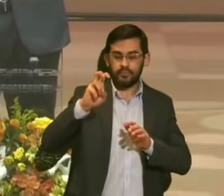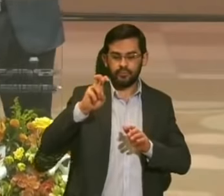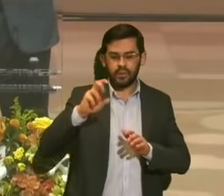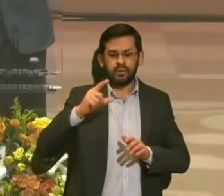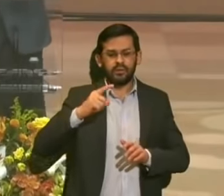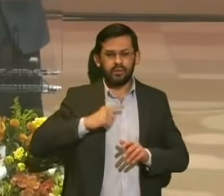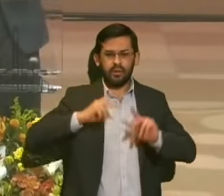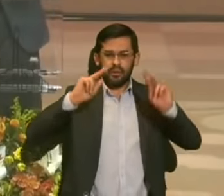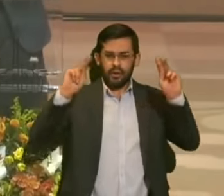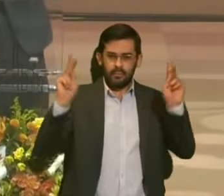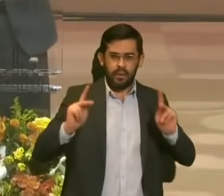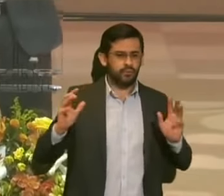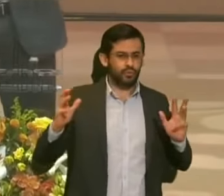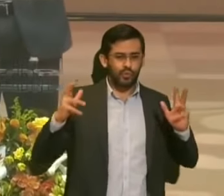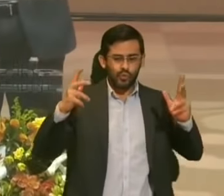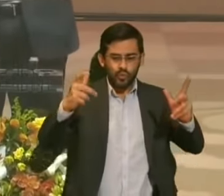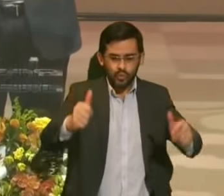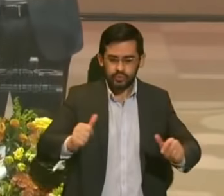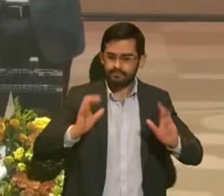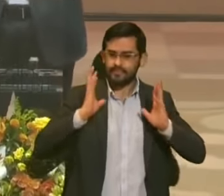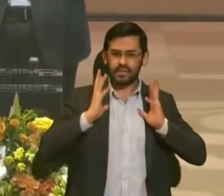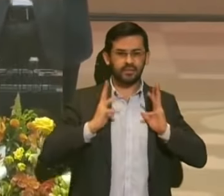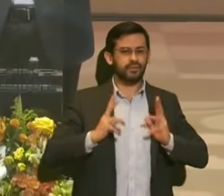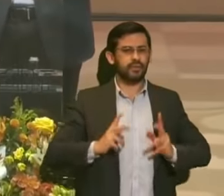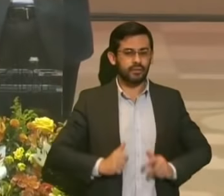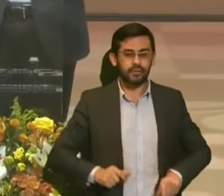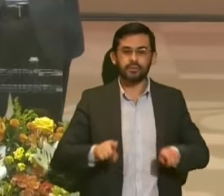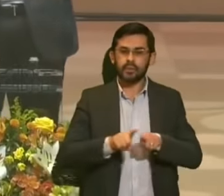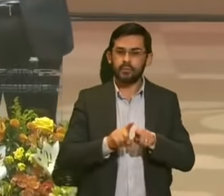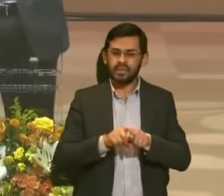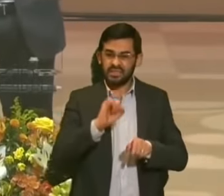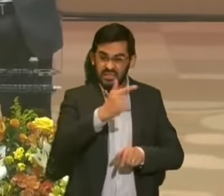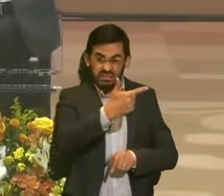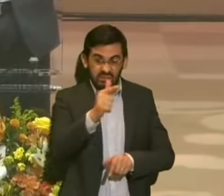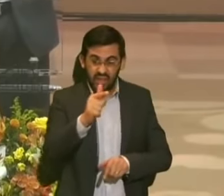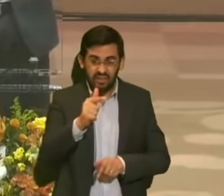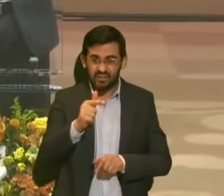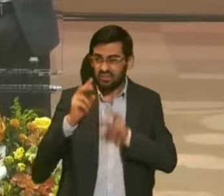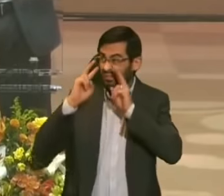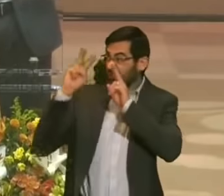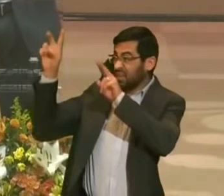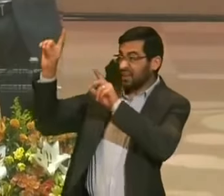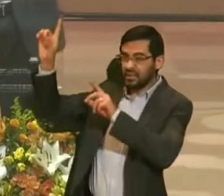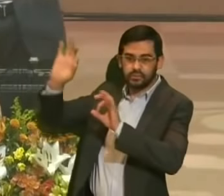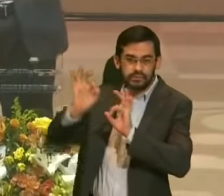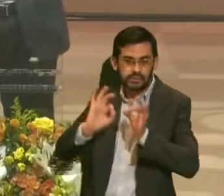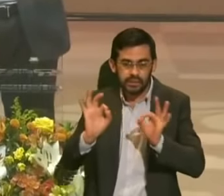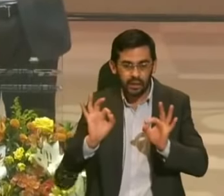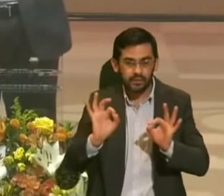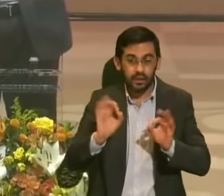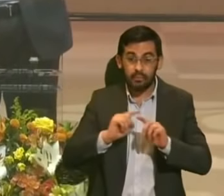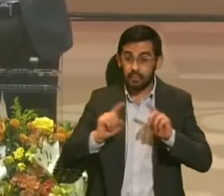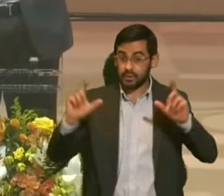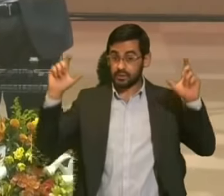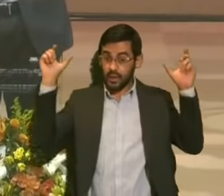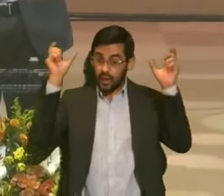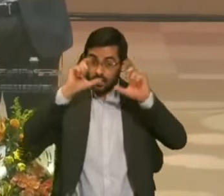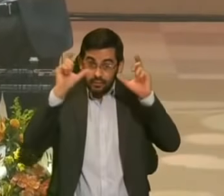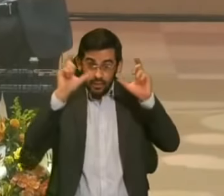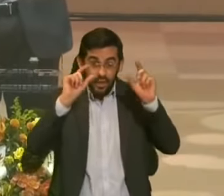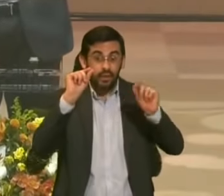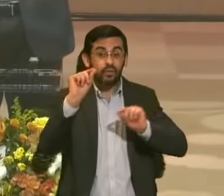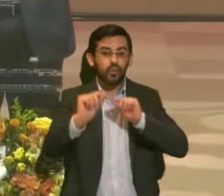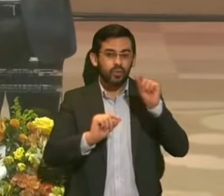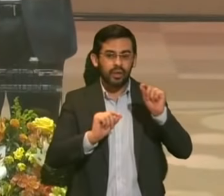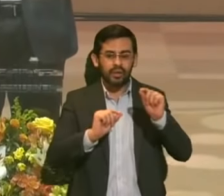e a santificação, sem a qual ninguém verá o Senhor, atentando diligentemente para que ninguém